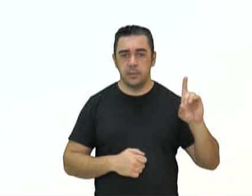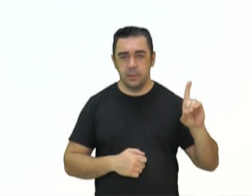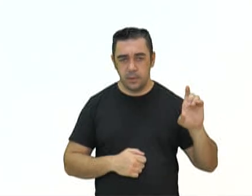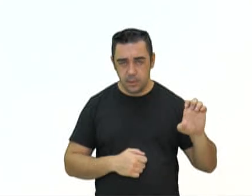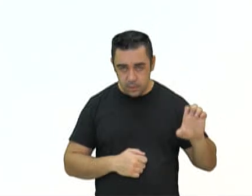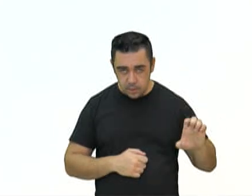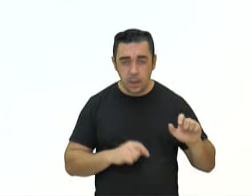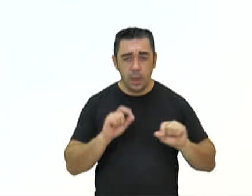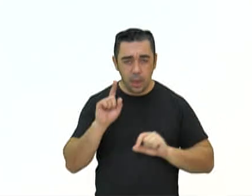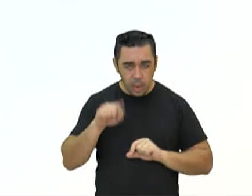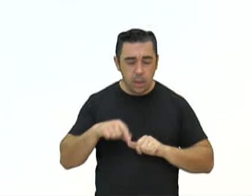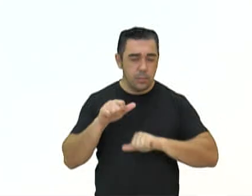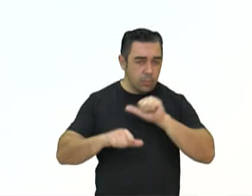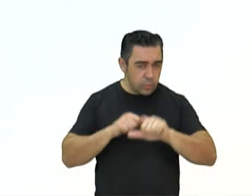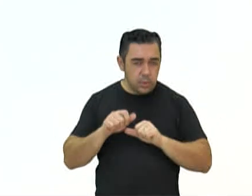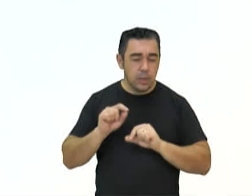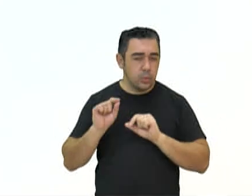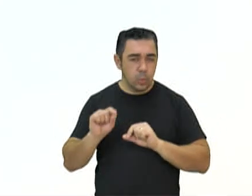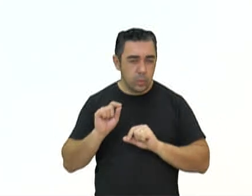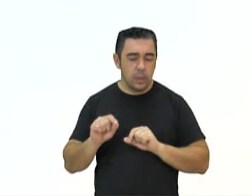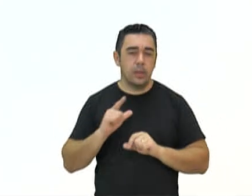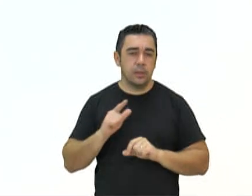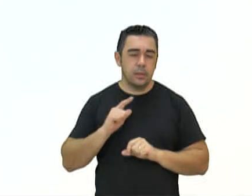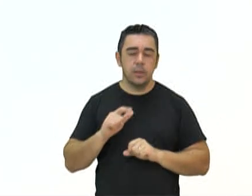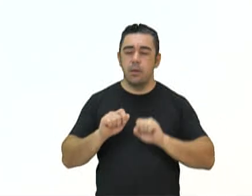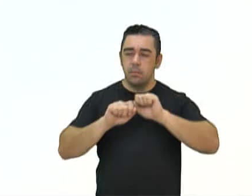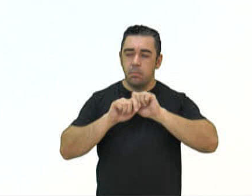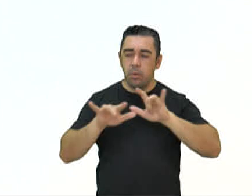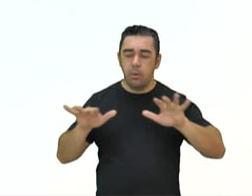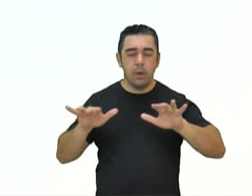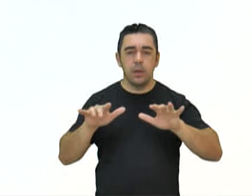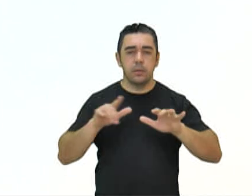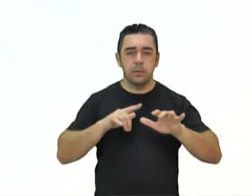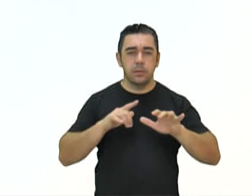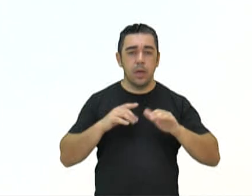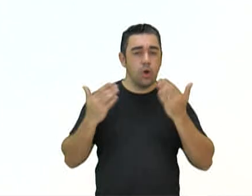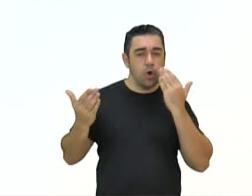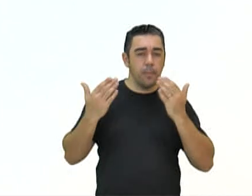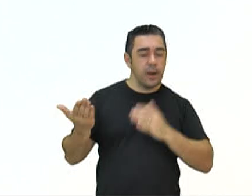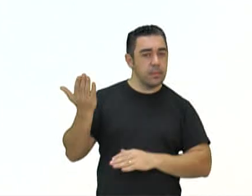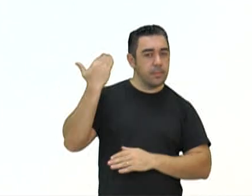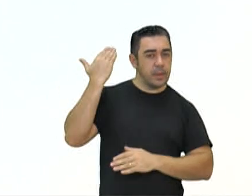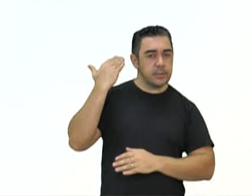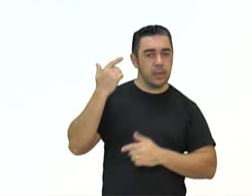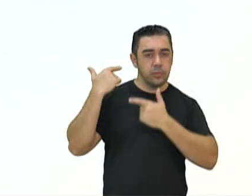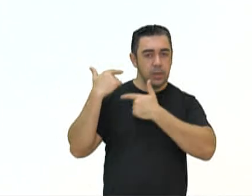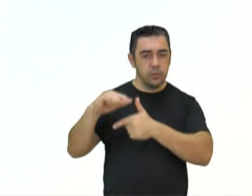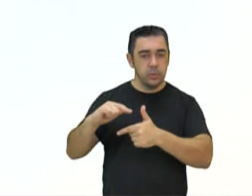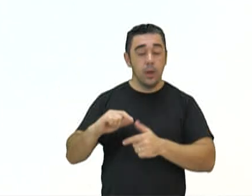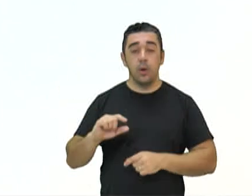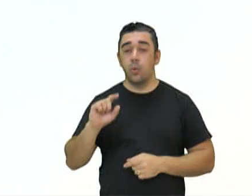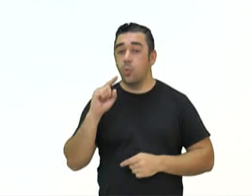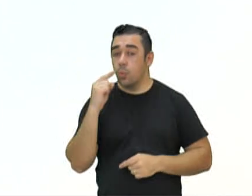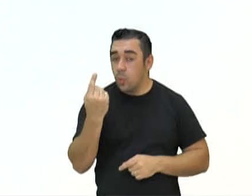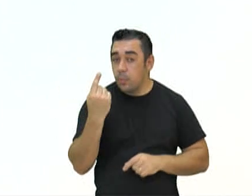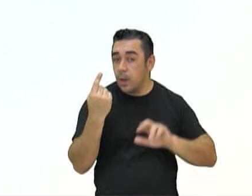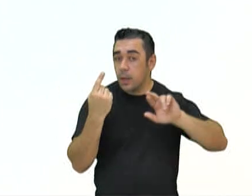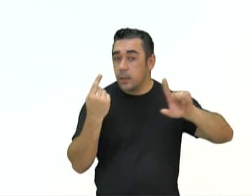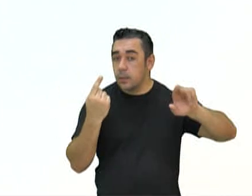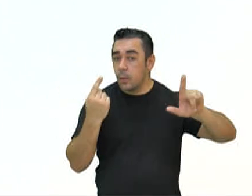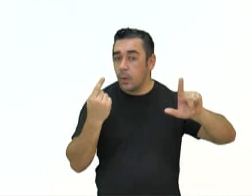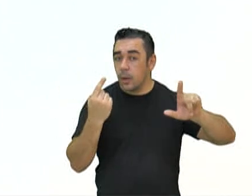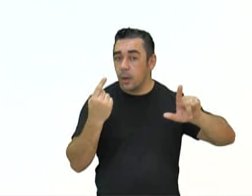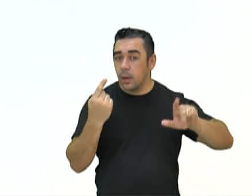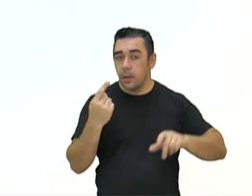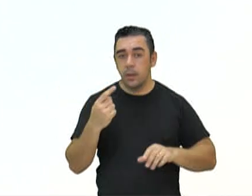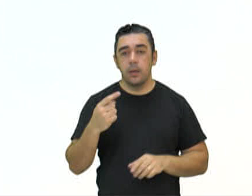mudanças introduzidas pelas mídias digitais quando comparadas às mídias tradicionais, à exceção de uma. Então,